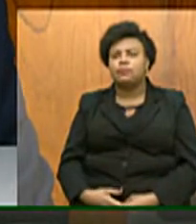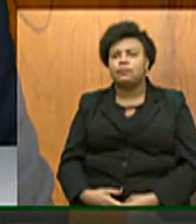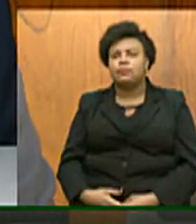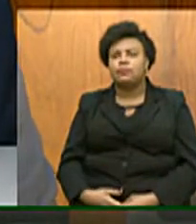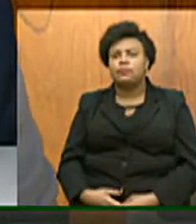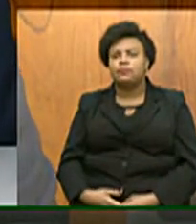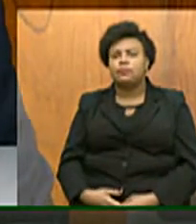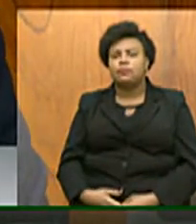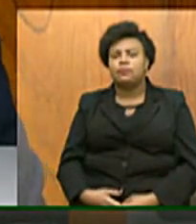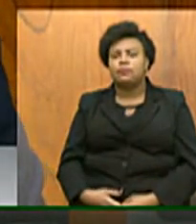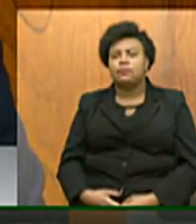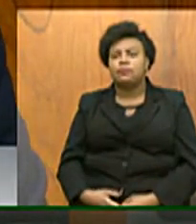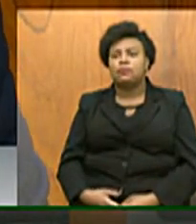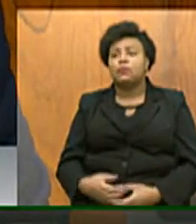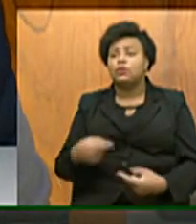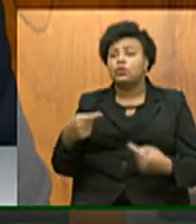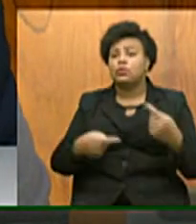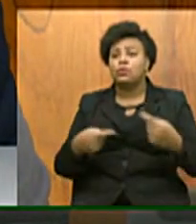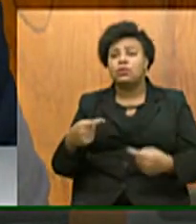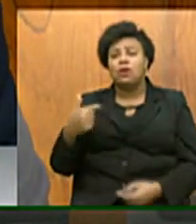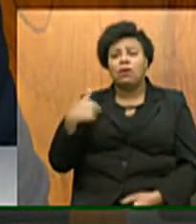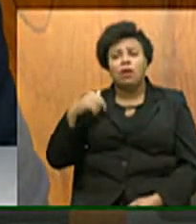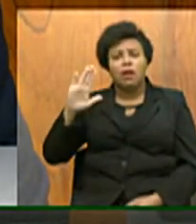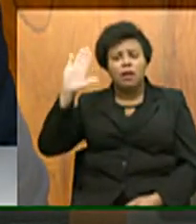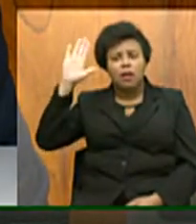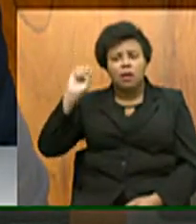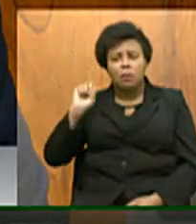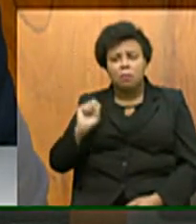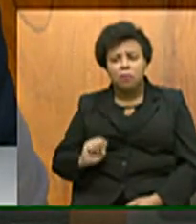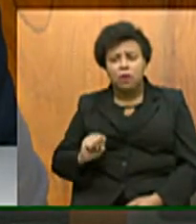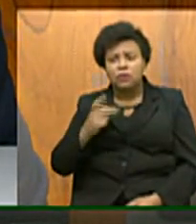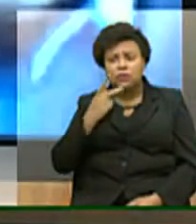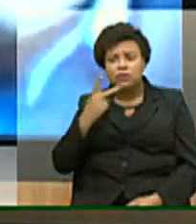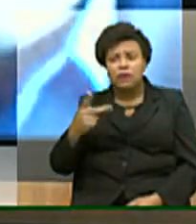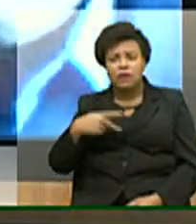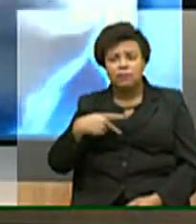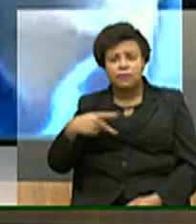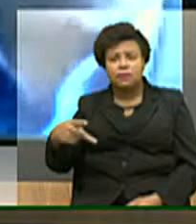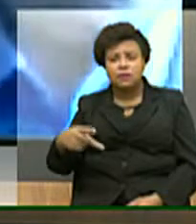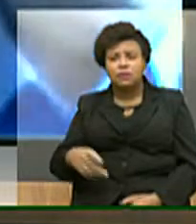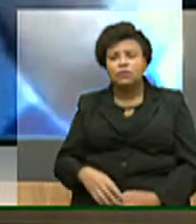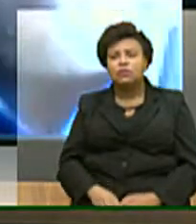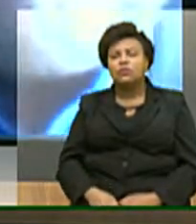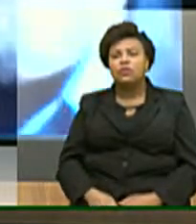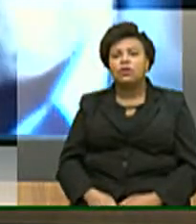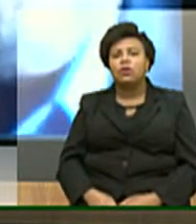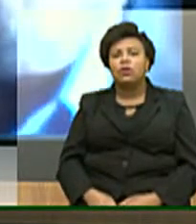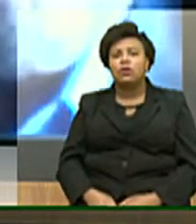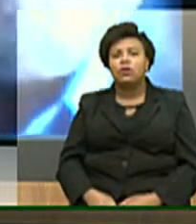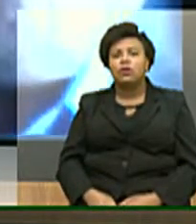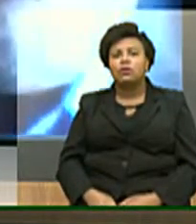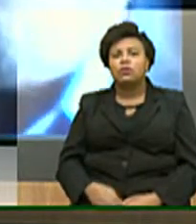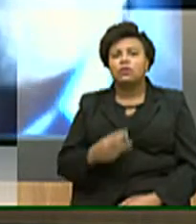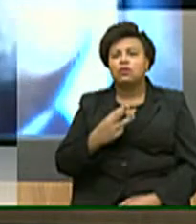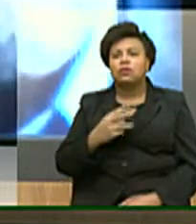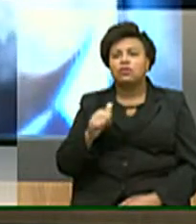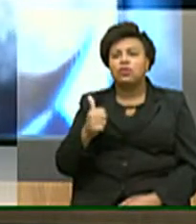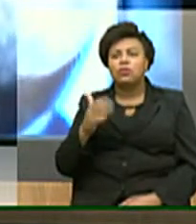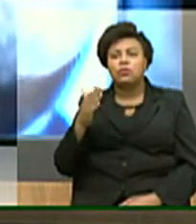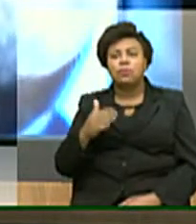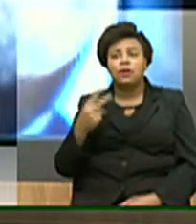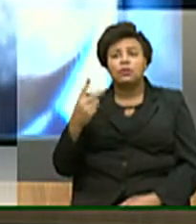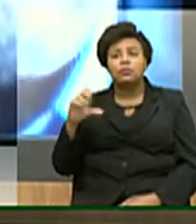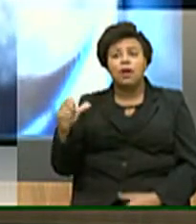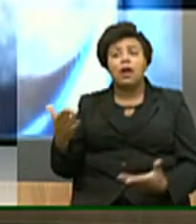Está em discussão o projeto. Posso falar, presidente? 11/2019. Por gentileza, com a